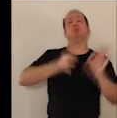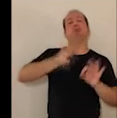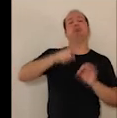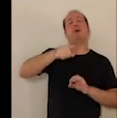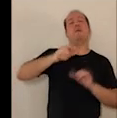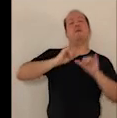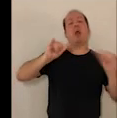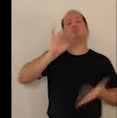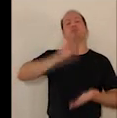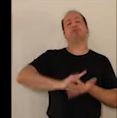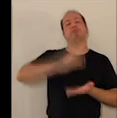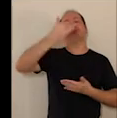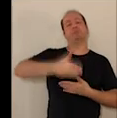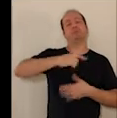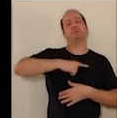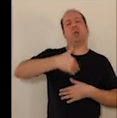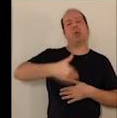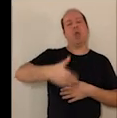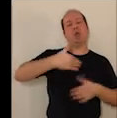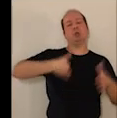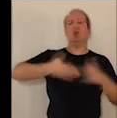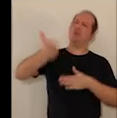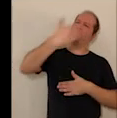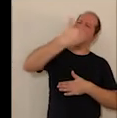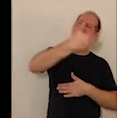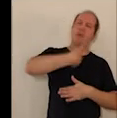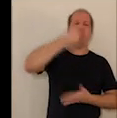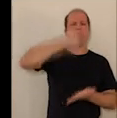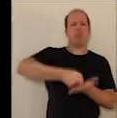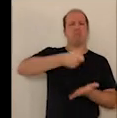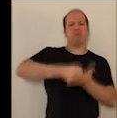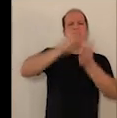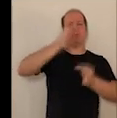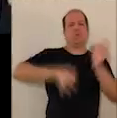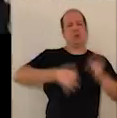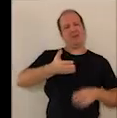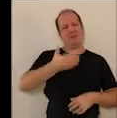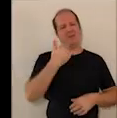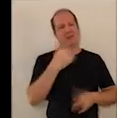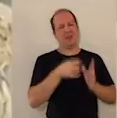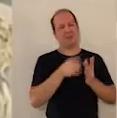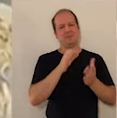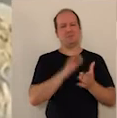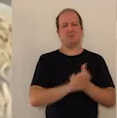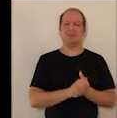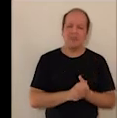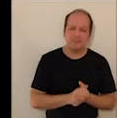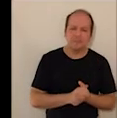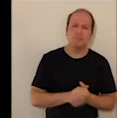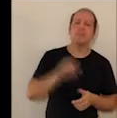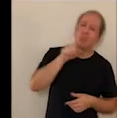veredicto. Avante, todos para o tribunal. Venha, Colomba. O senhor